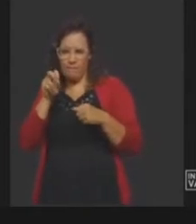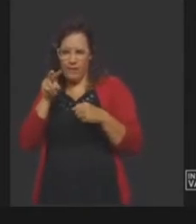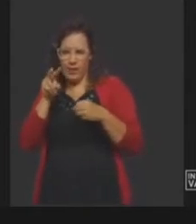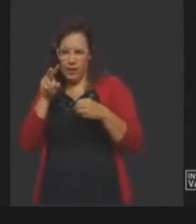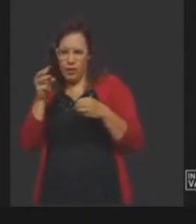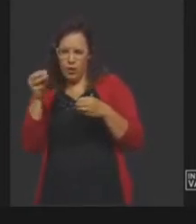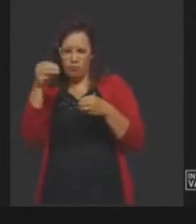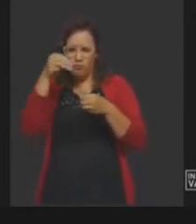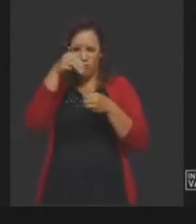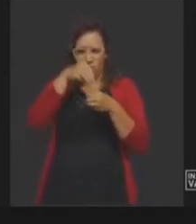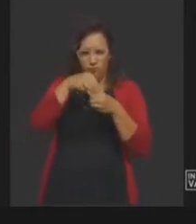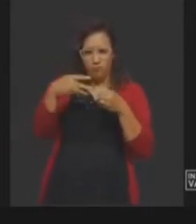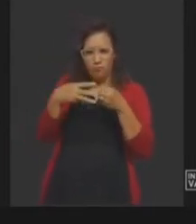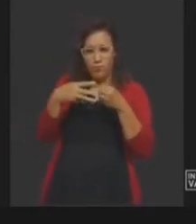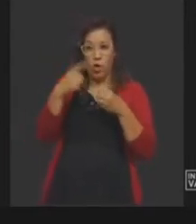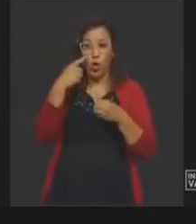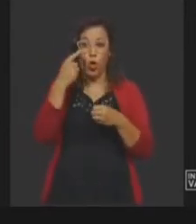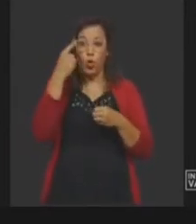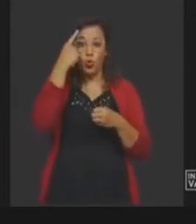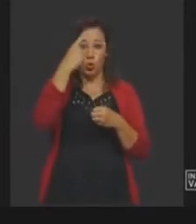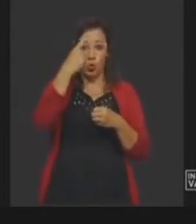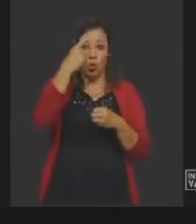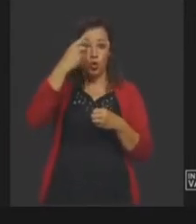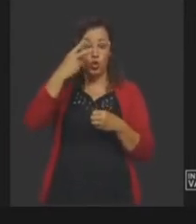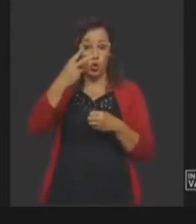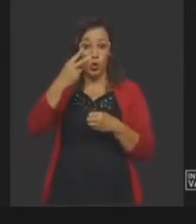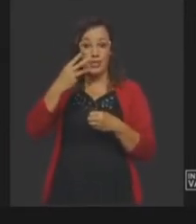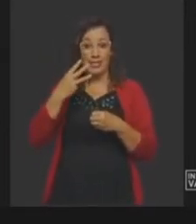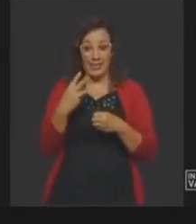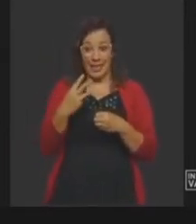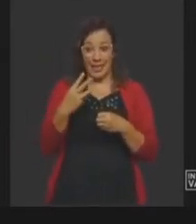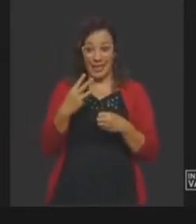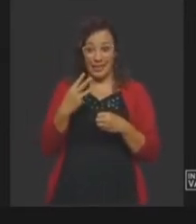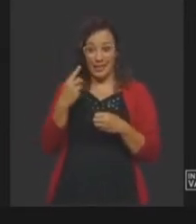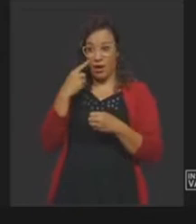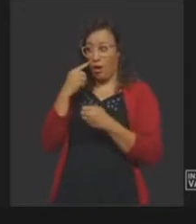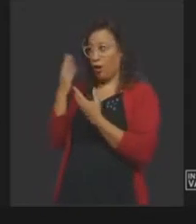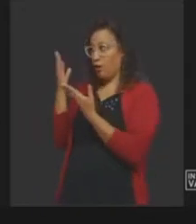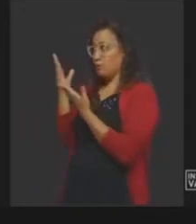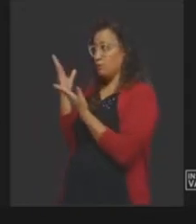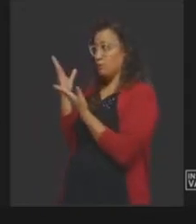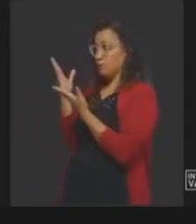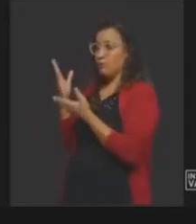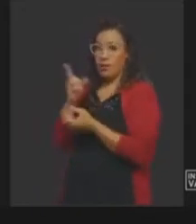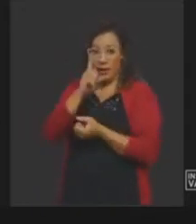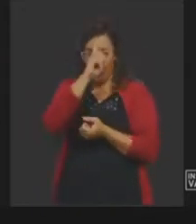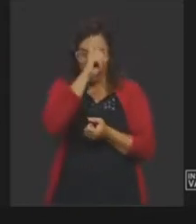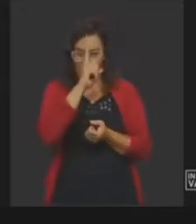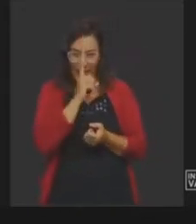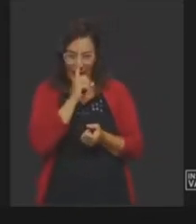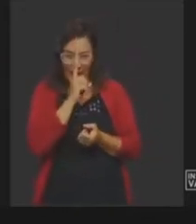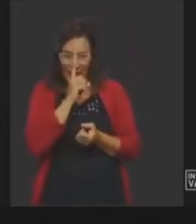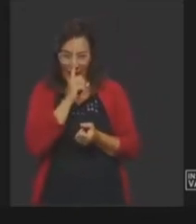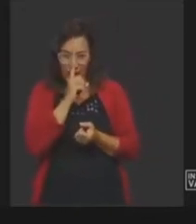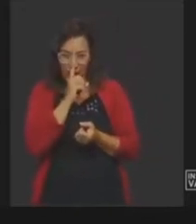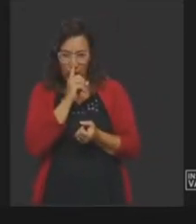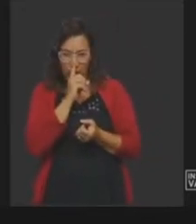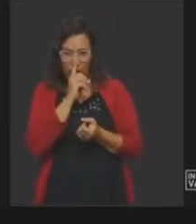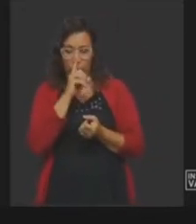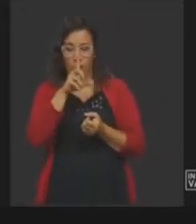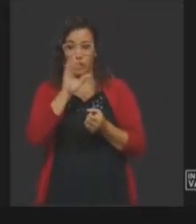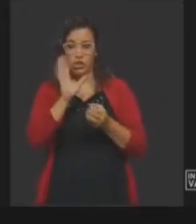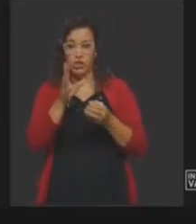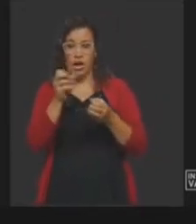ponto 3 aqui, ó. Então a gente tinha 1, 2, agora o 3, essa célula amarela. Repare que agora você já colocou esse vírus dentro da